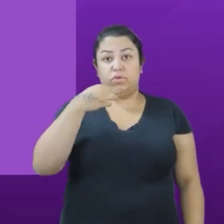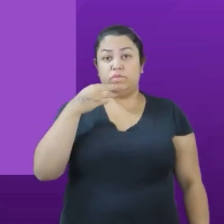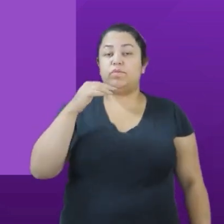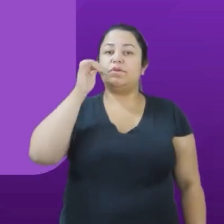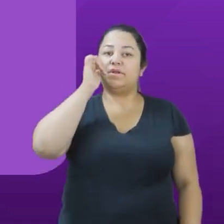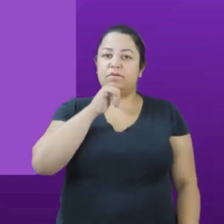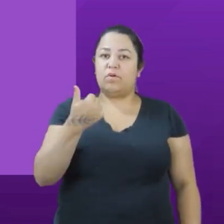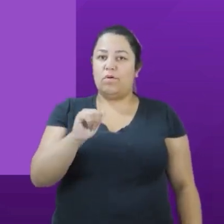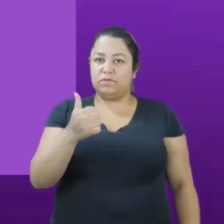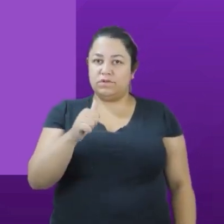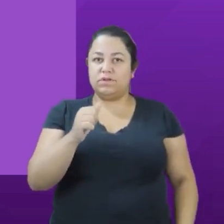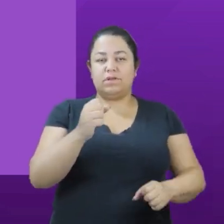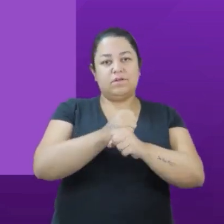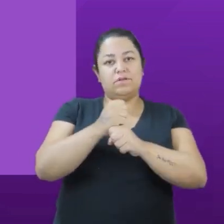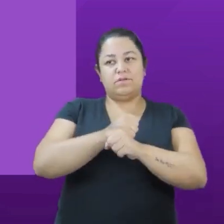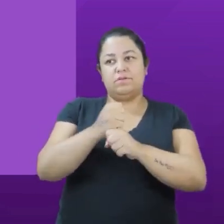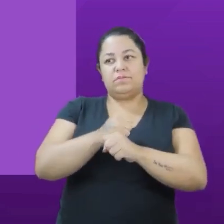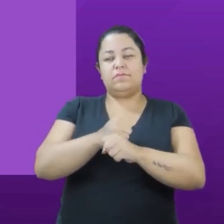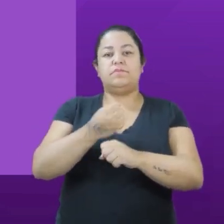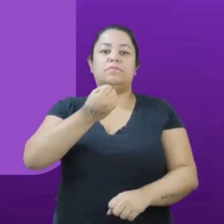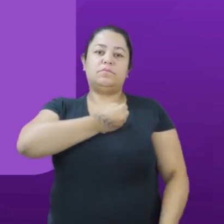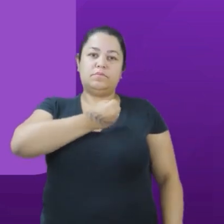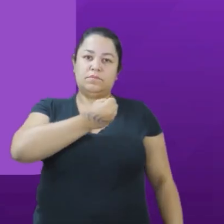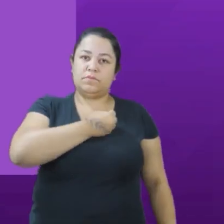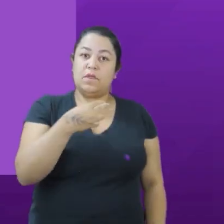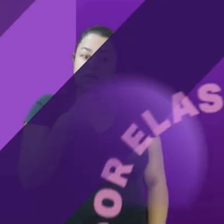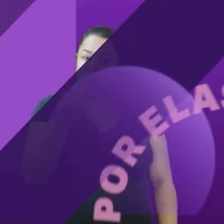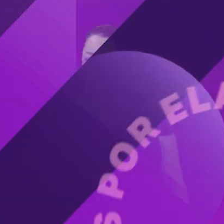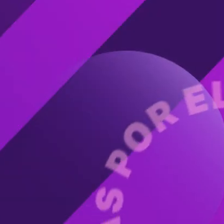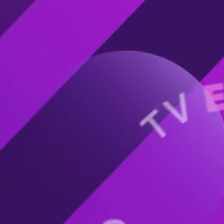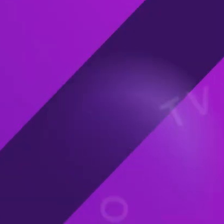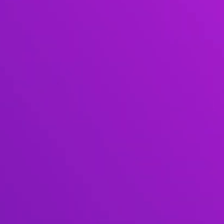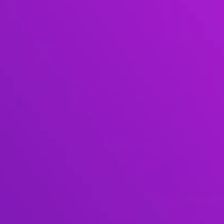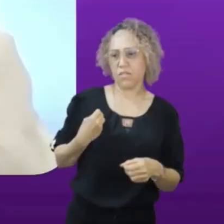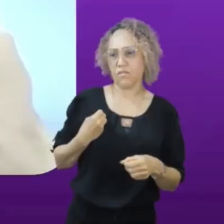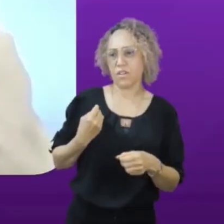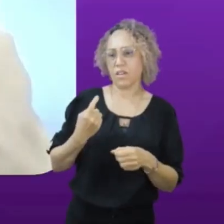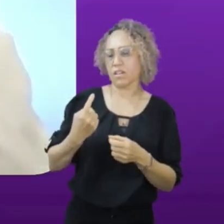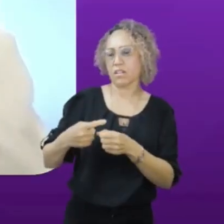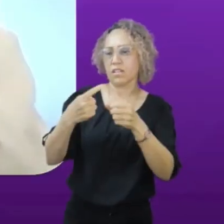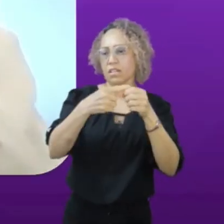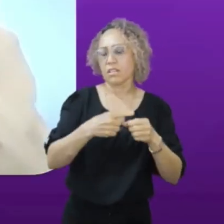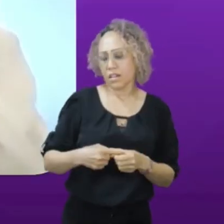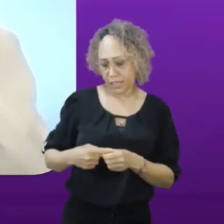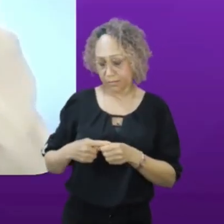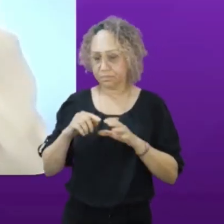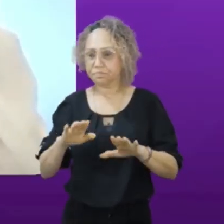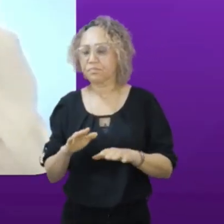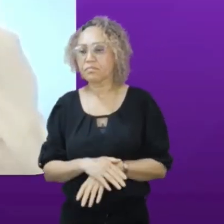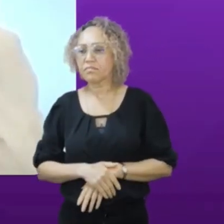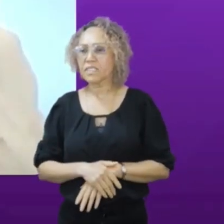em 11 anos equivale a esse número de 13 mortes por dia. Atualmente, o Brasil tem